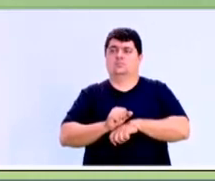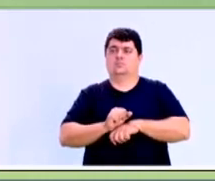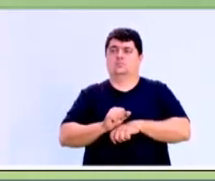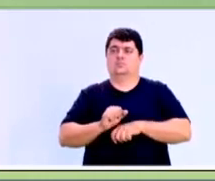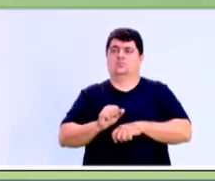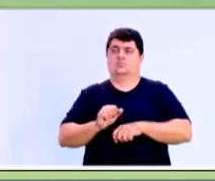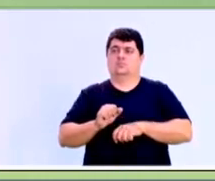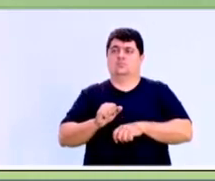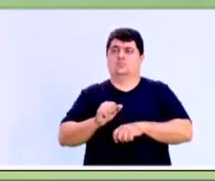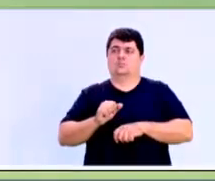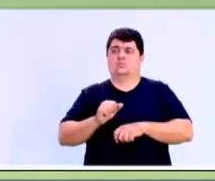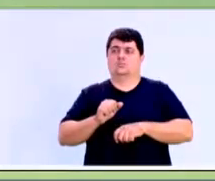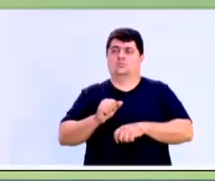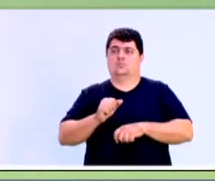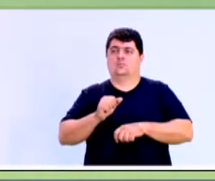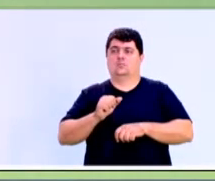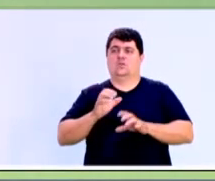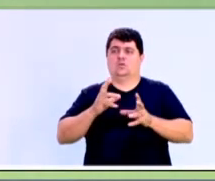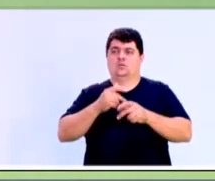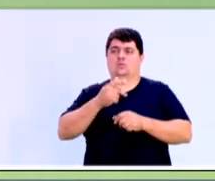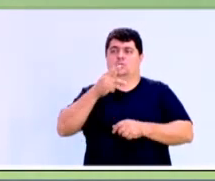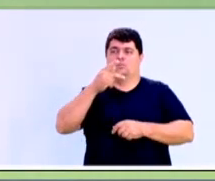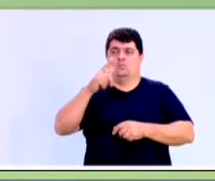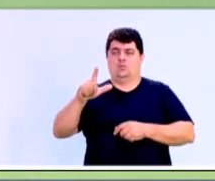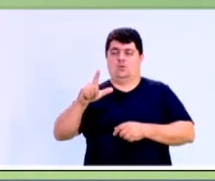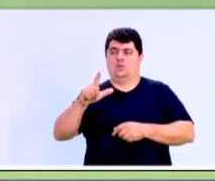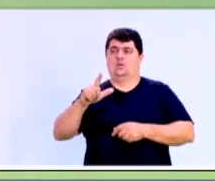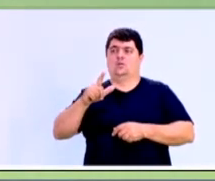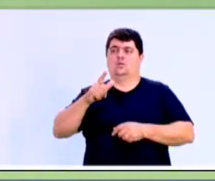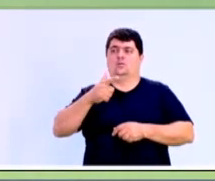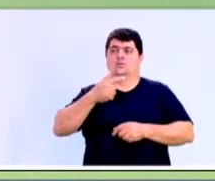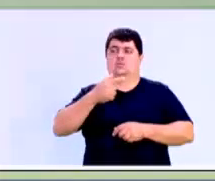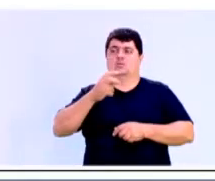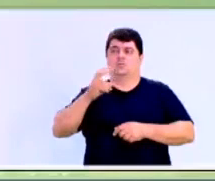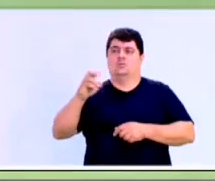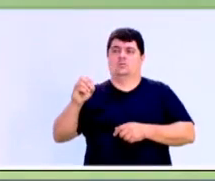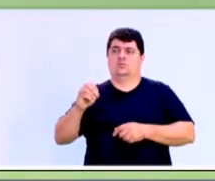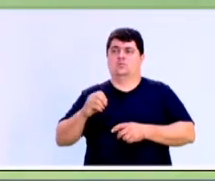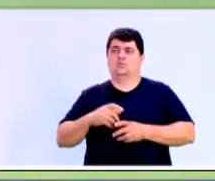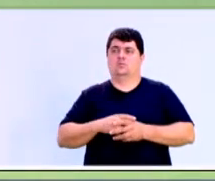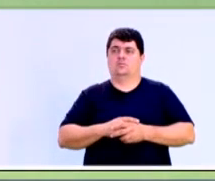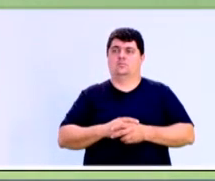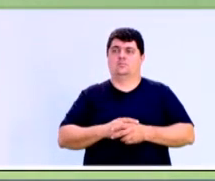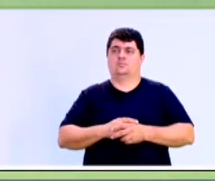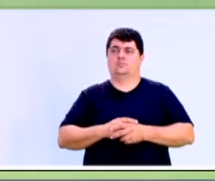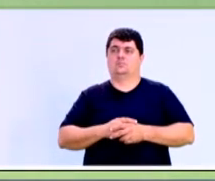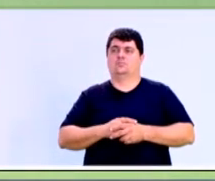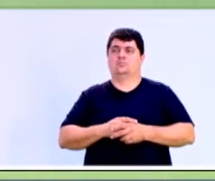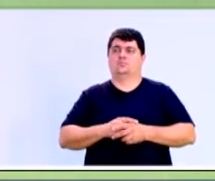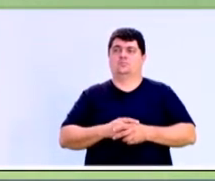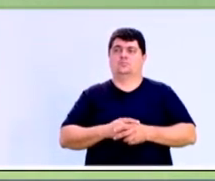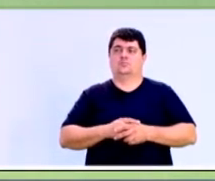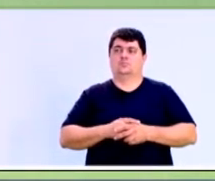2.900, patrimônio líquido, 75.400. e ativo não circulante está no no anterior, né?